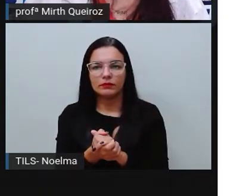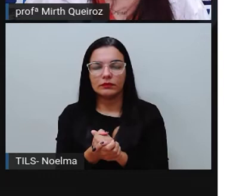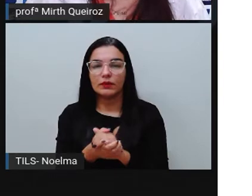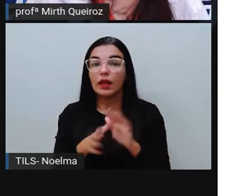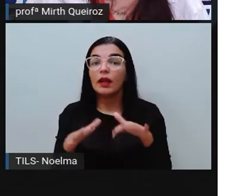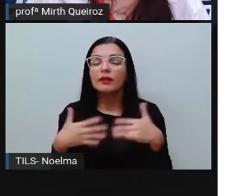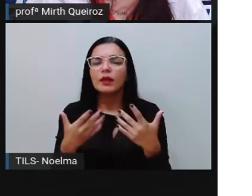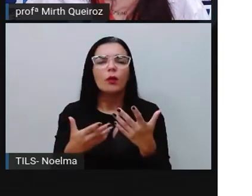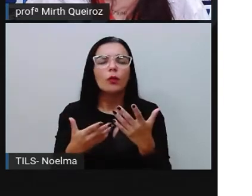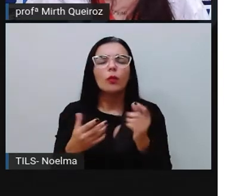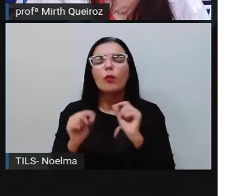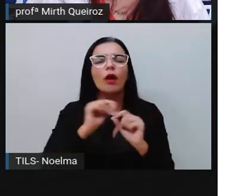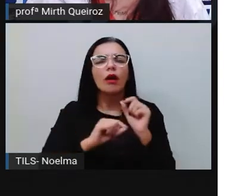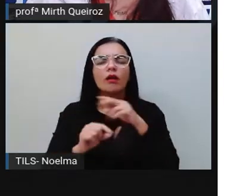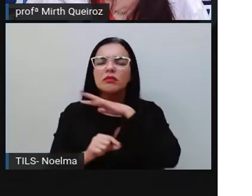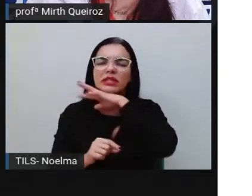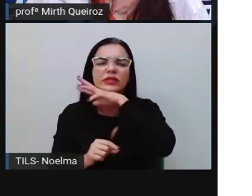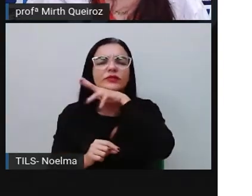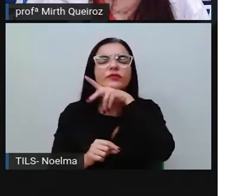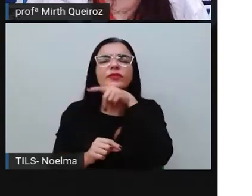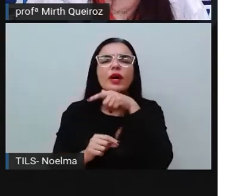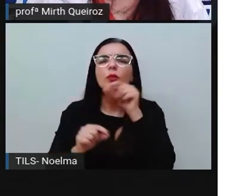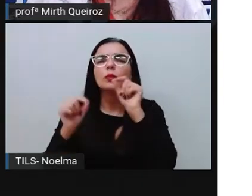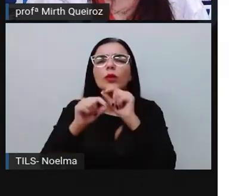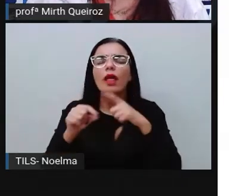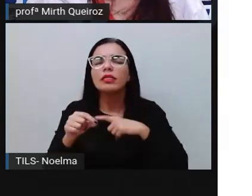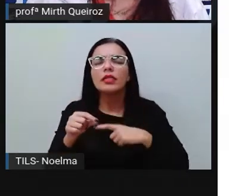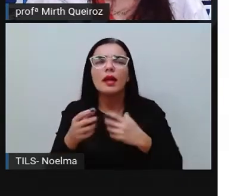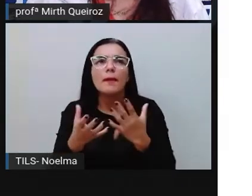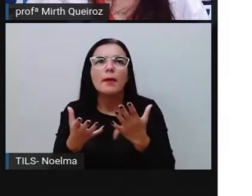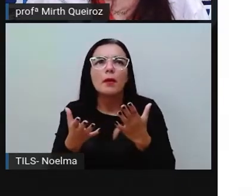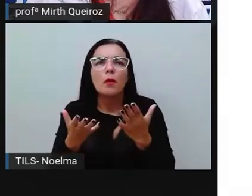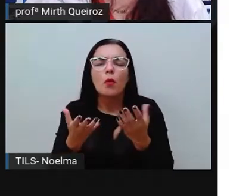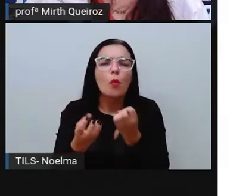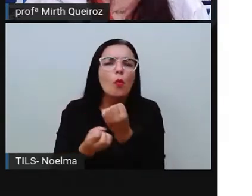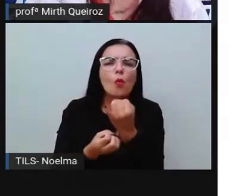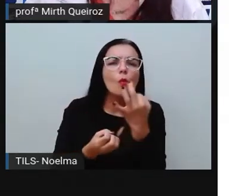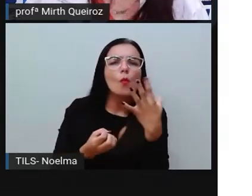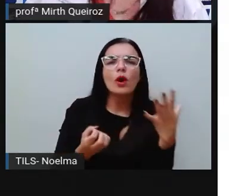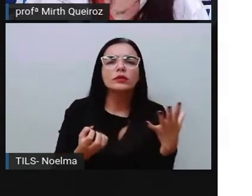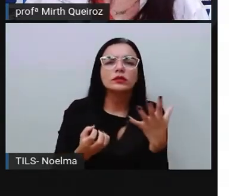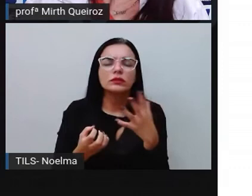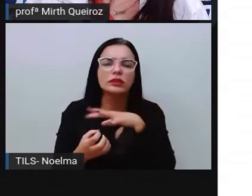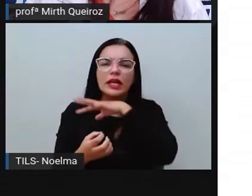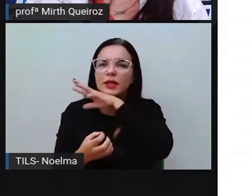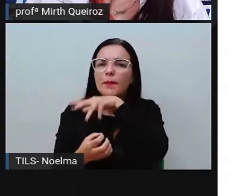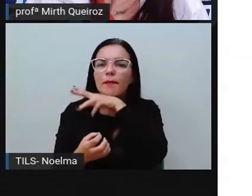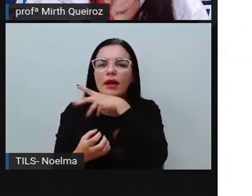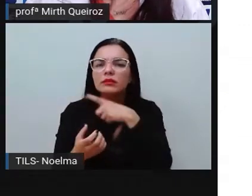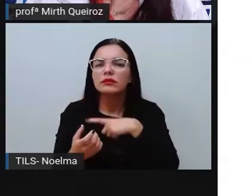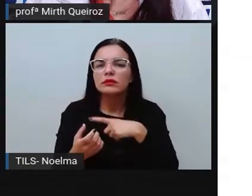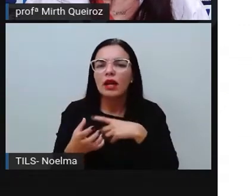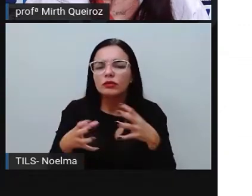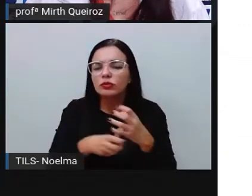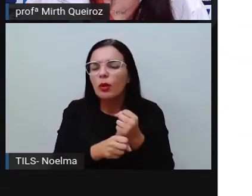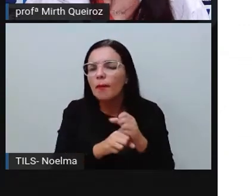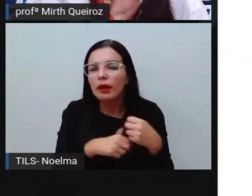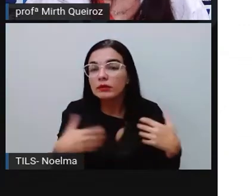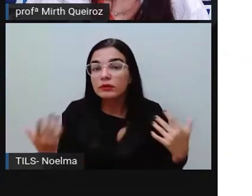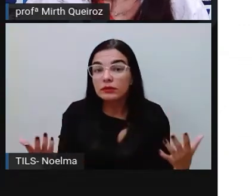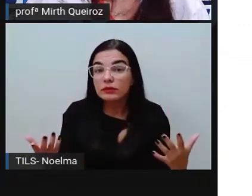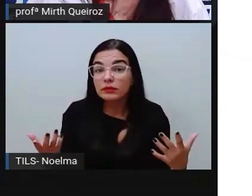essa fauna, né? Ela vai abrigar quantas espécies? A Caatinga ela vai abranger aí,